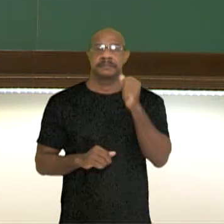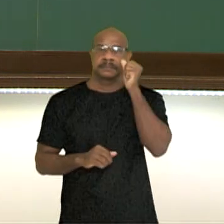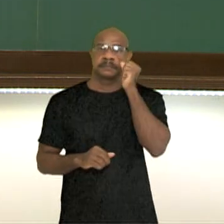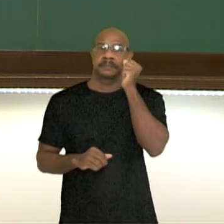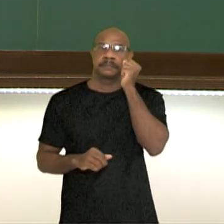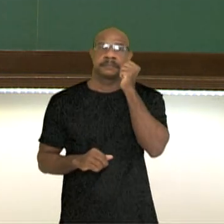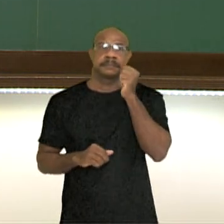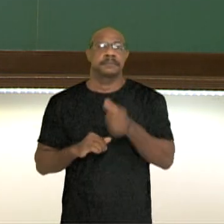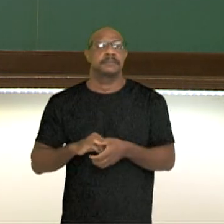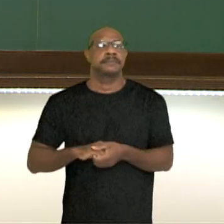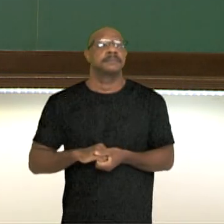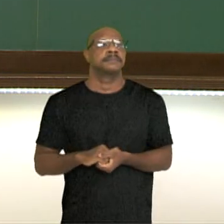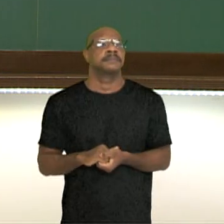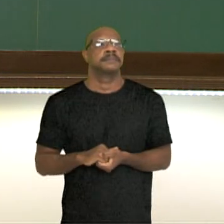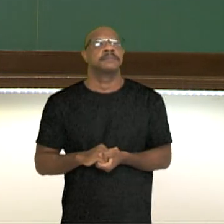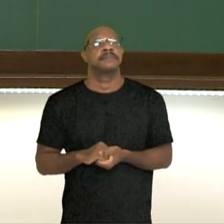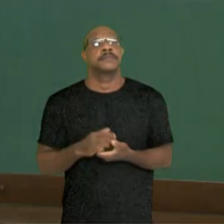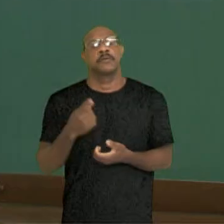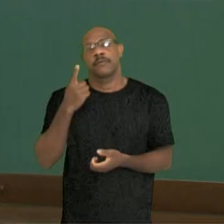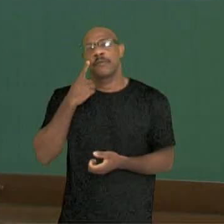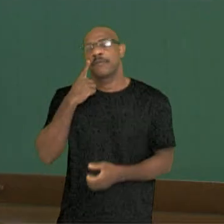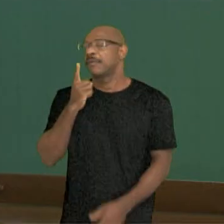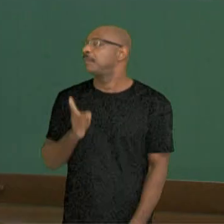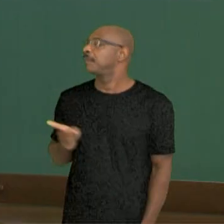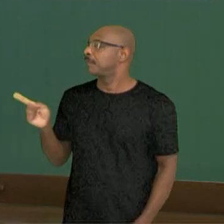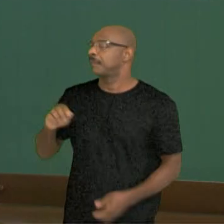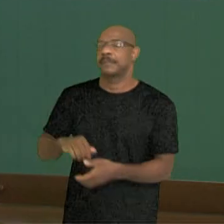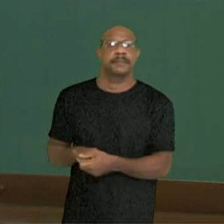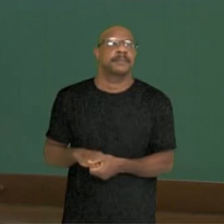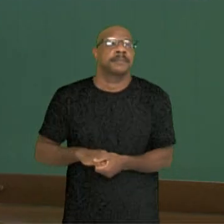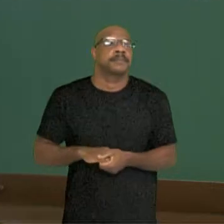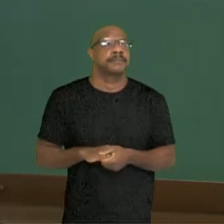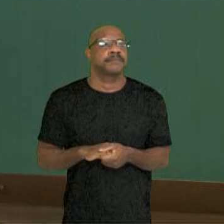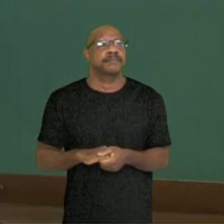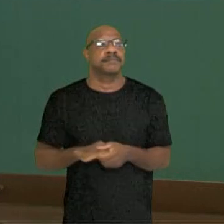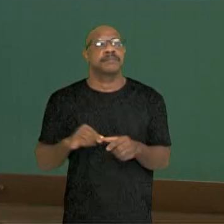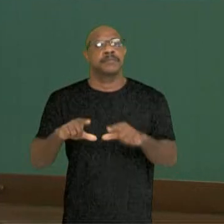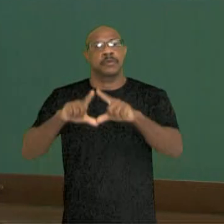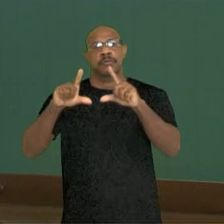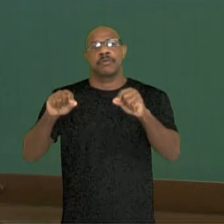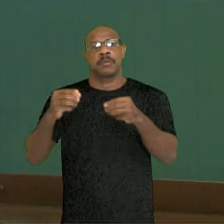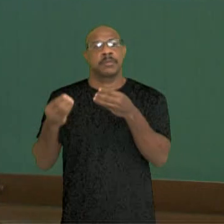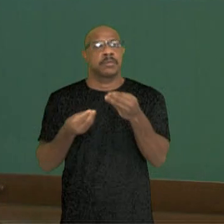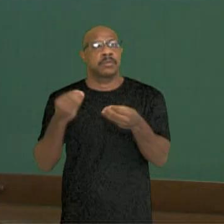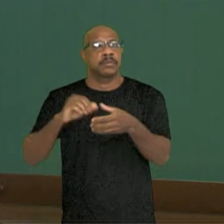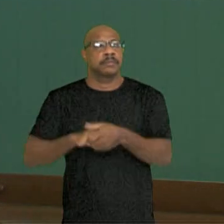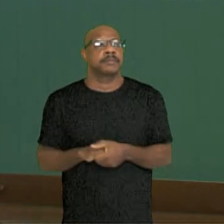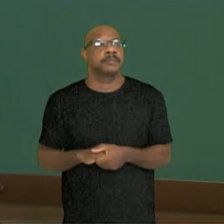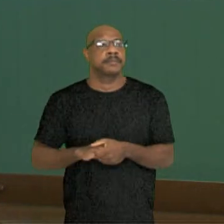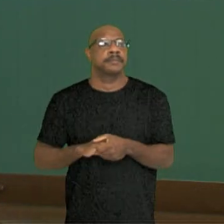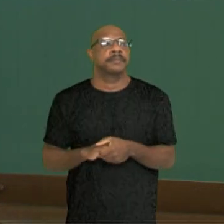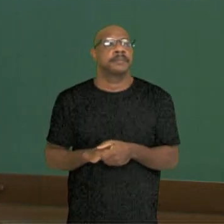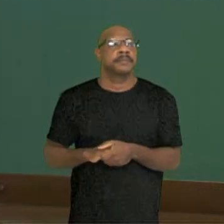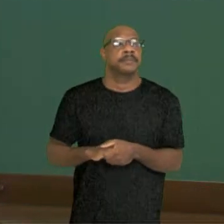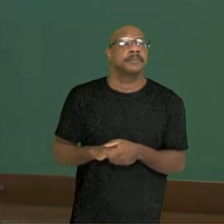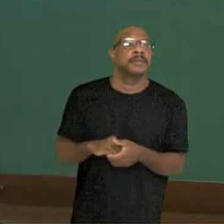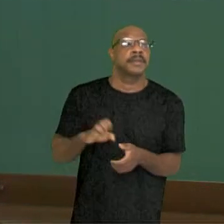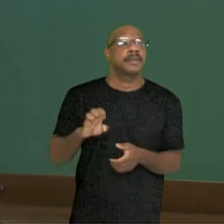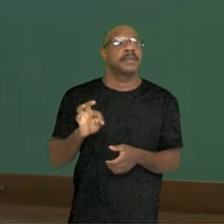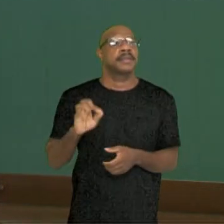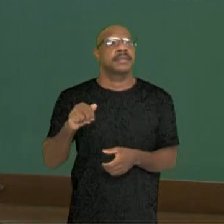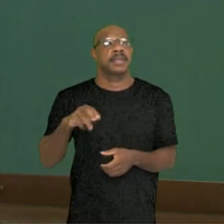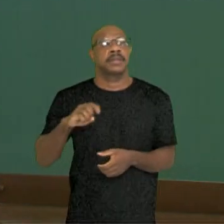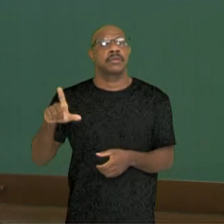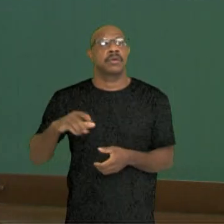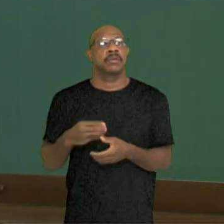tá lá garotinha. Vamos ver, a fórmula de Lewis para o etanol. Nós temos aqui cada átomo